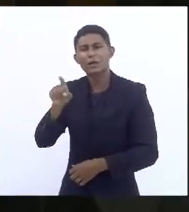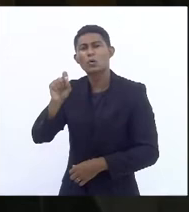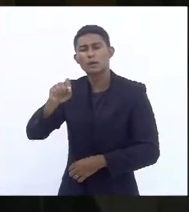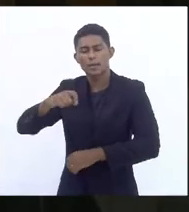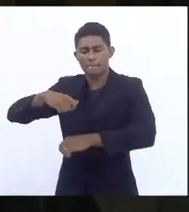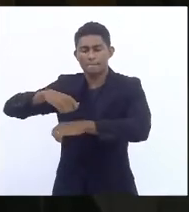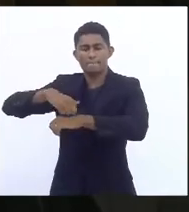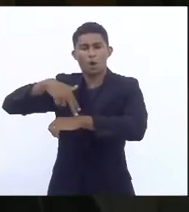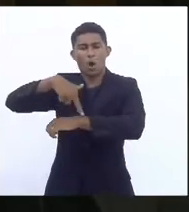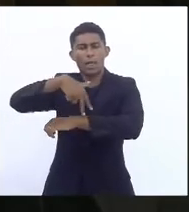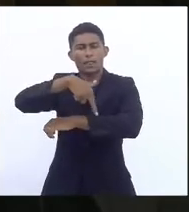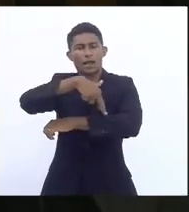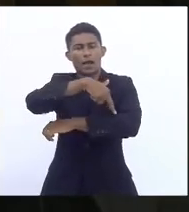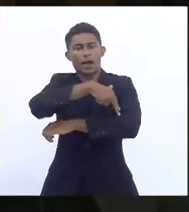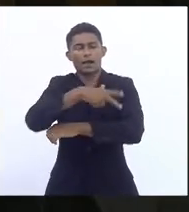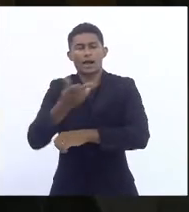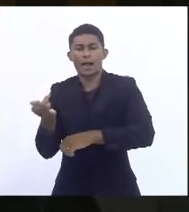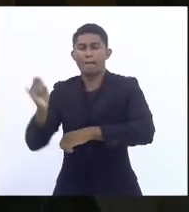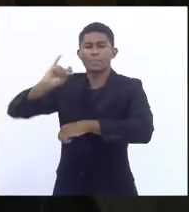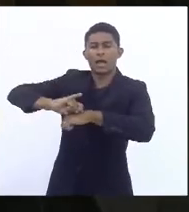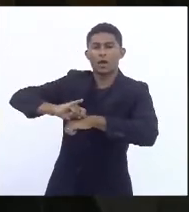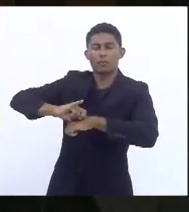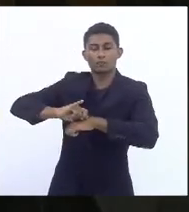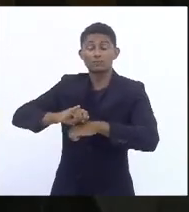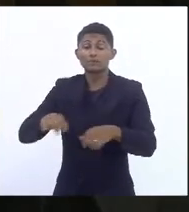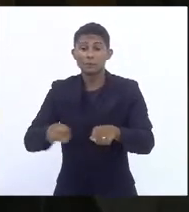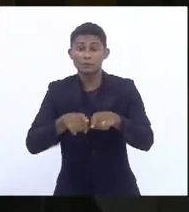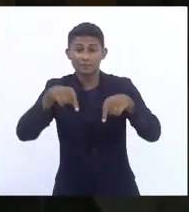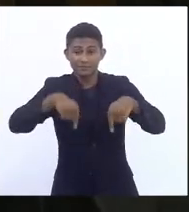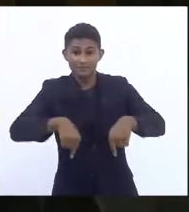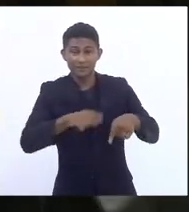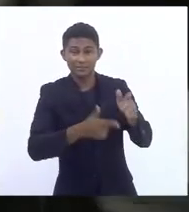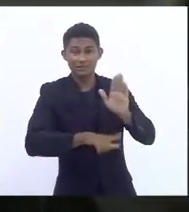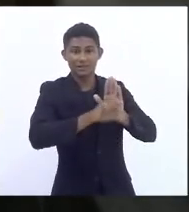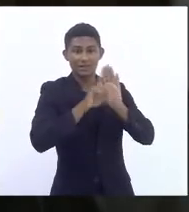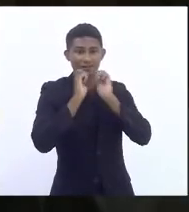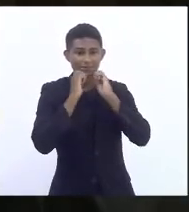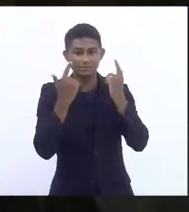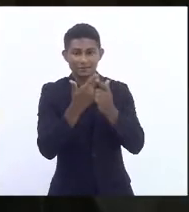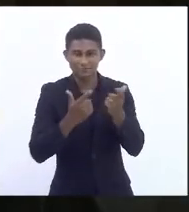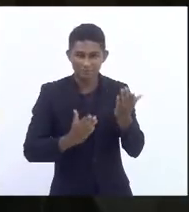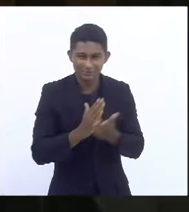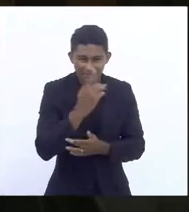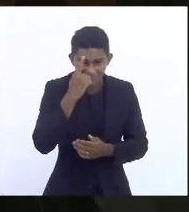por legislação aprovada aqui na Assembleia Legislativa.